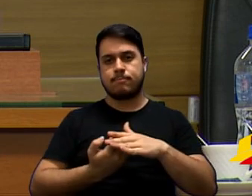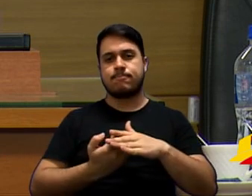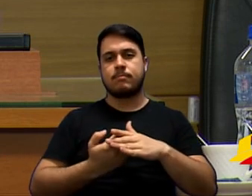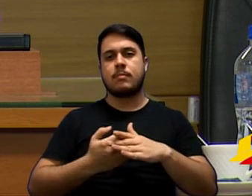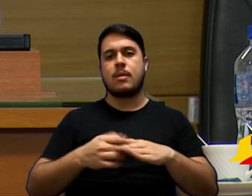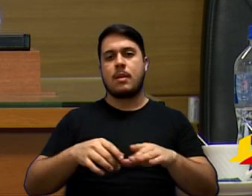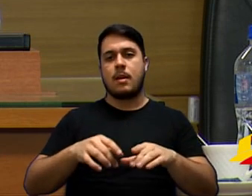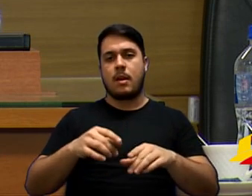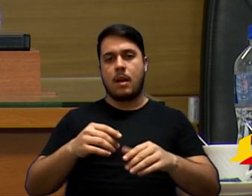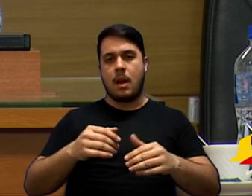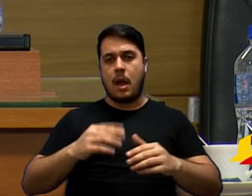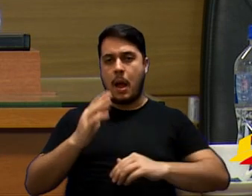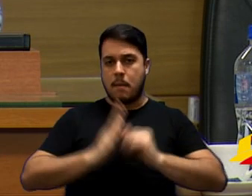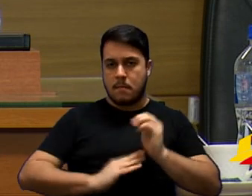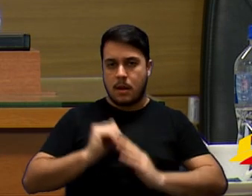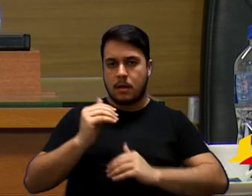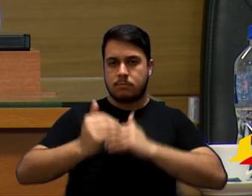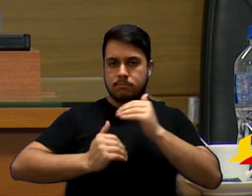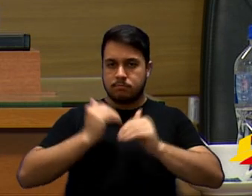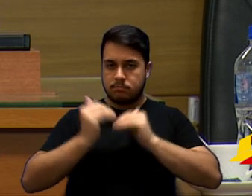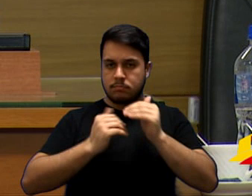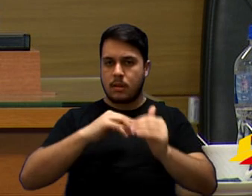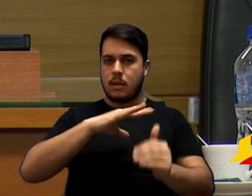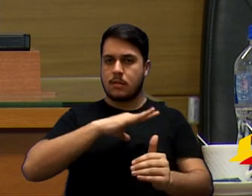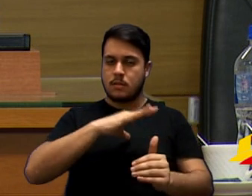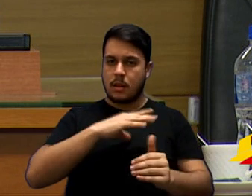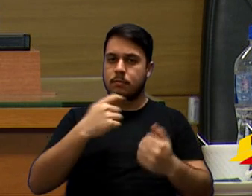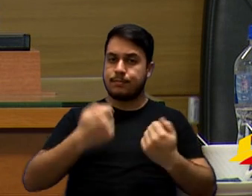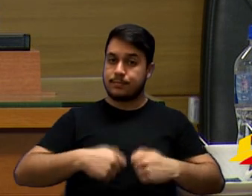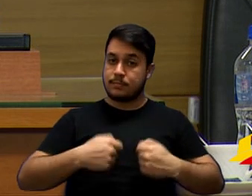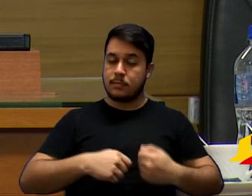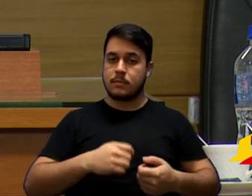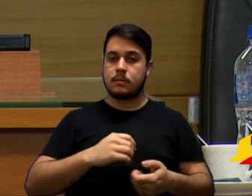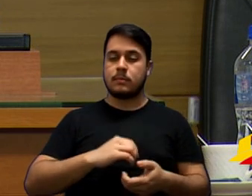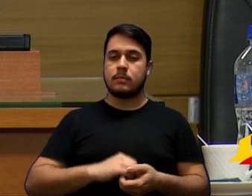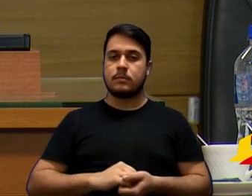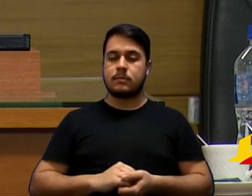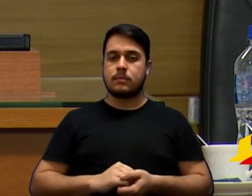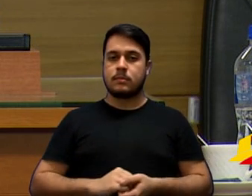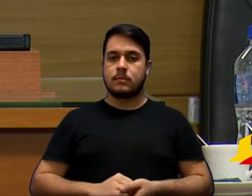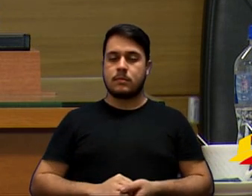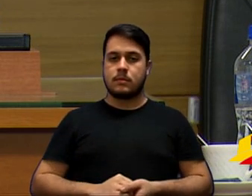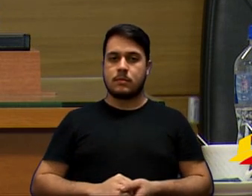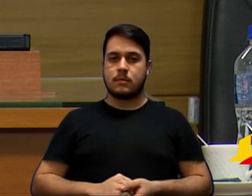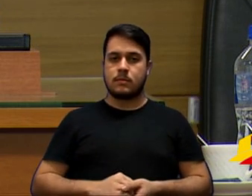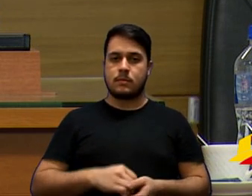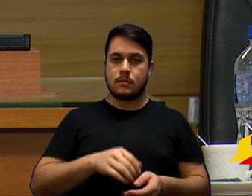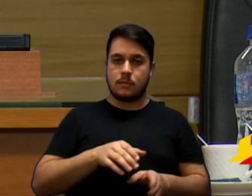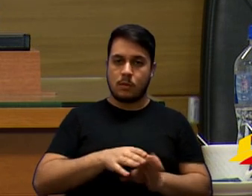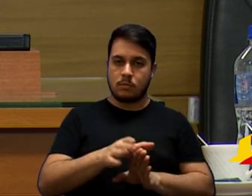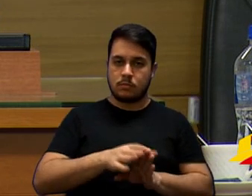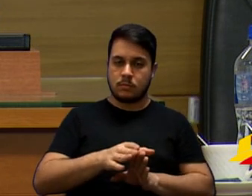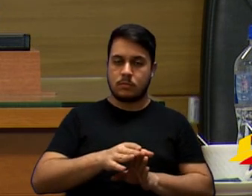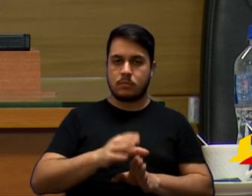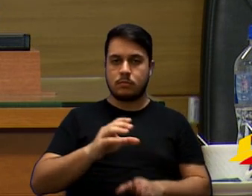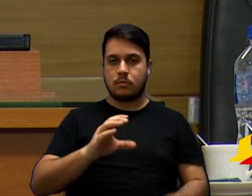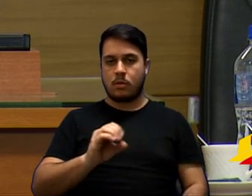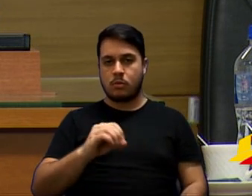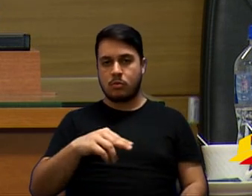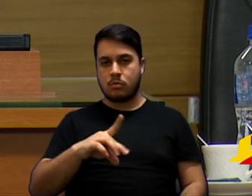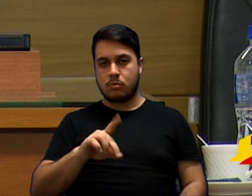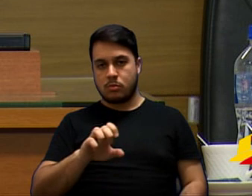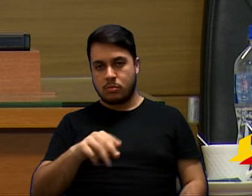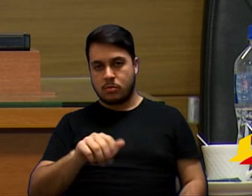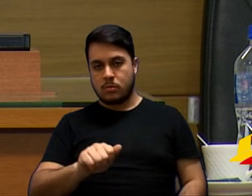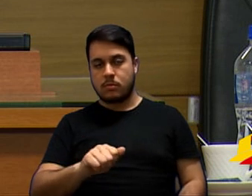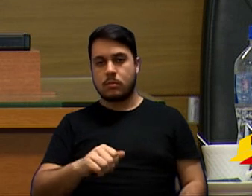é importante que isso seja passado né maurício até procon deu somente o conselheiro no condema por adair também meus